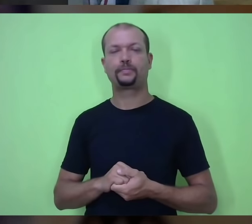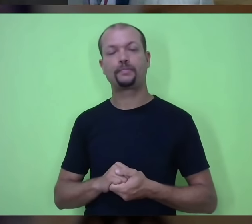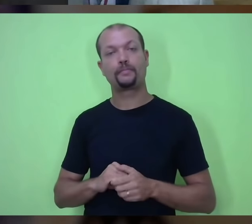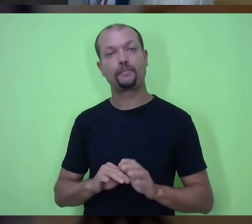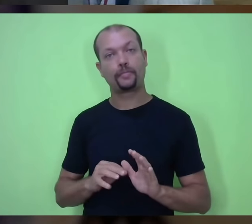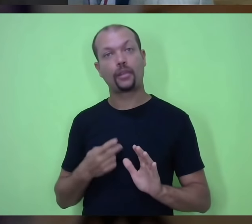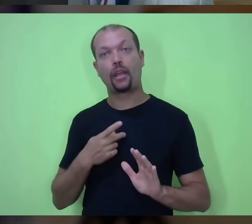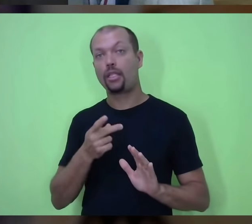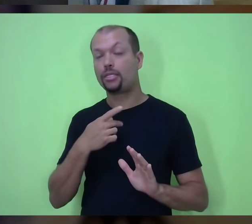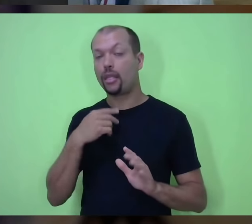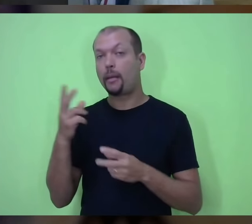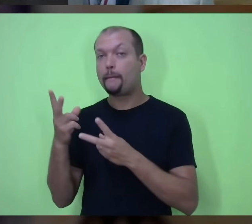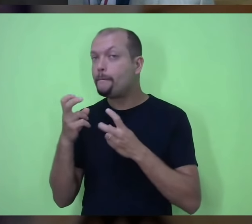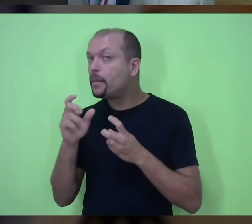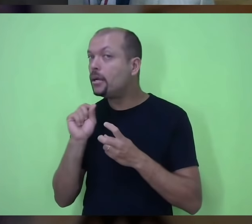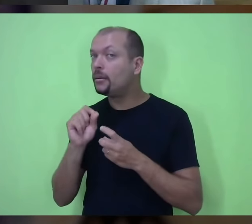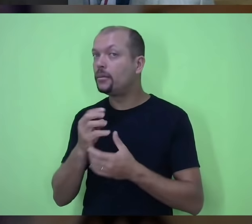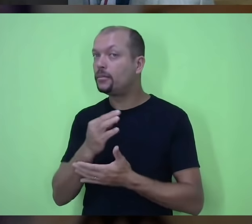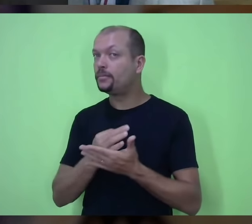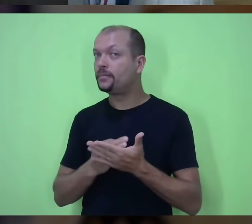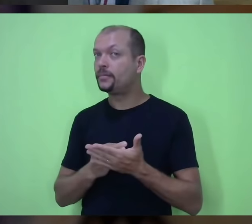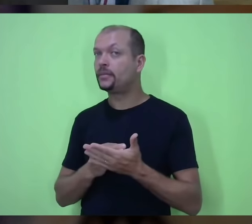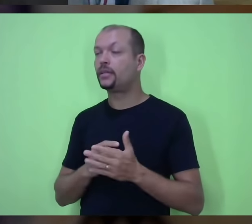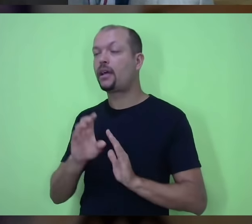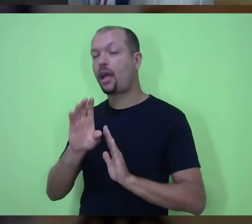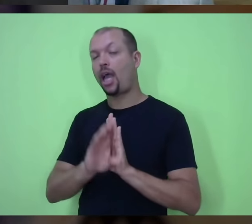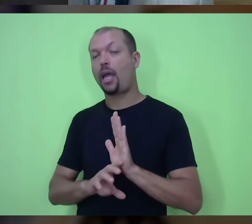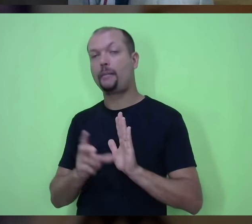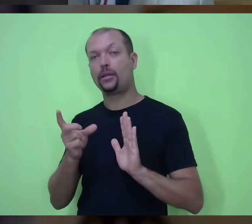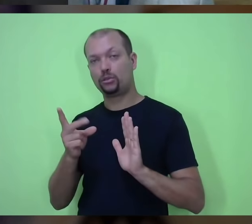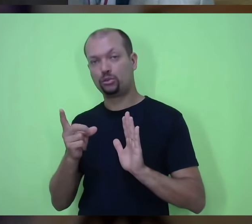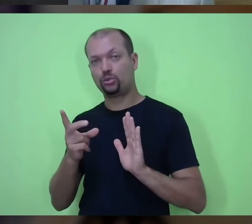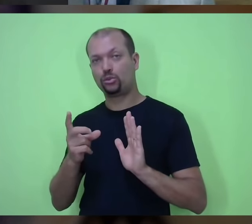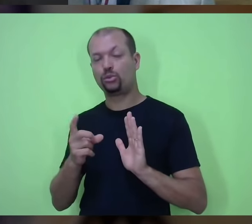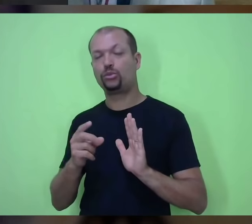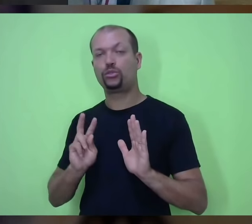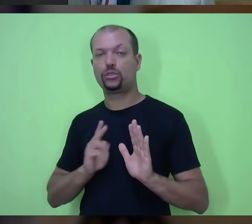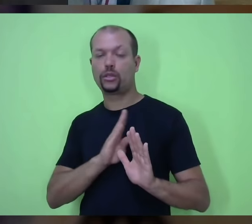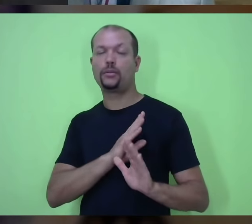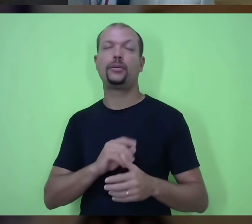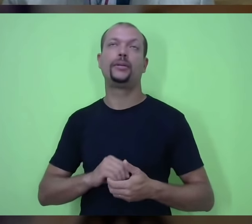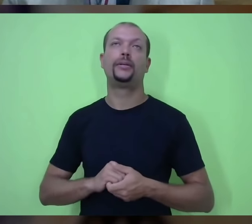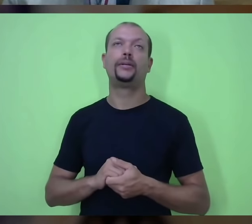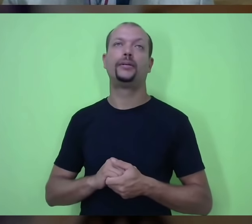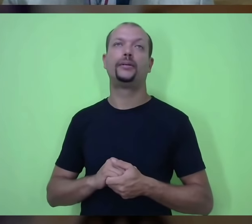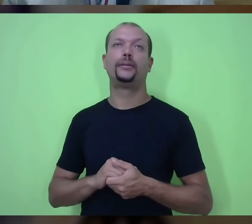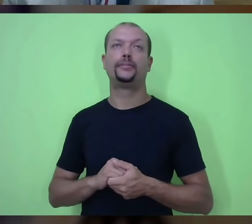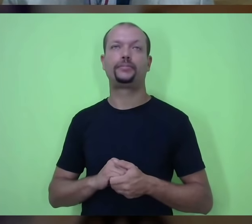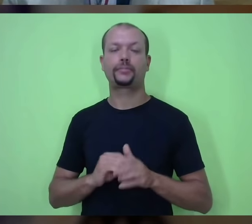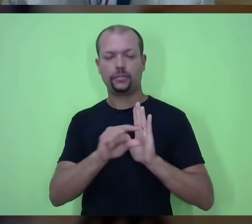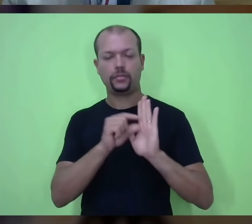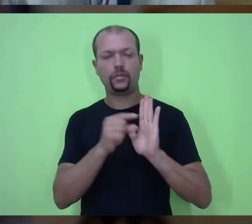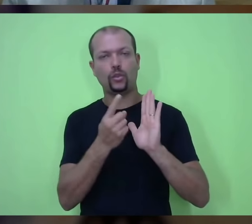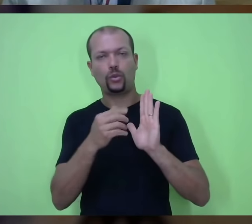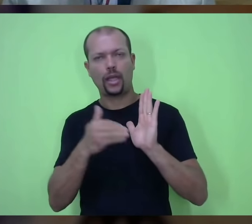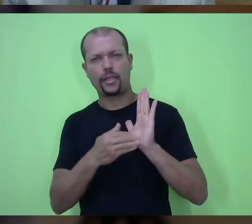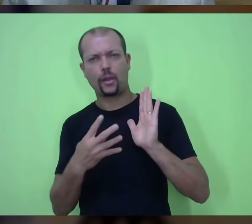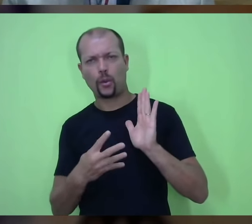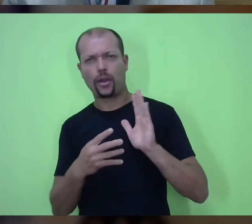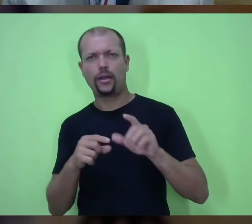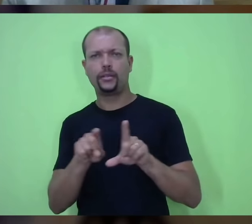É, a gente encontra aqui no trecho do capítulo 12 de Hebreus, né, do versículo 1 ali ao